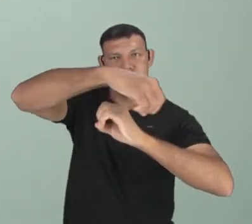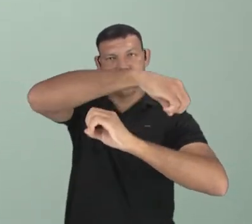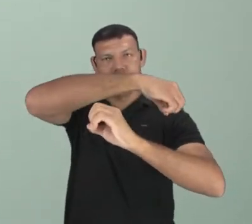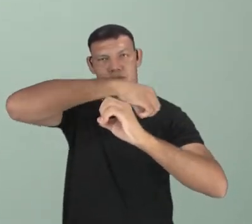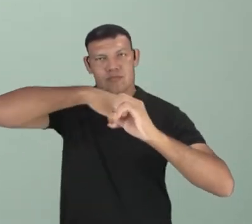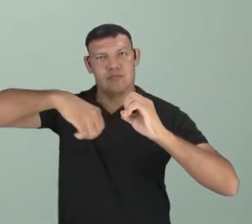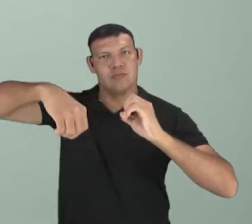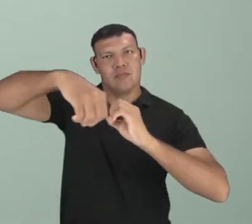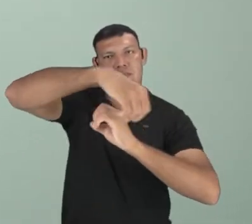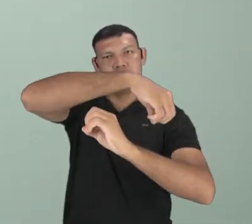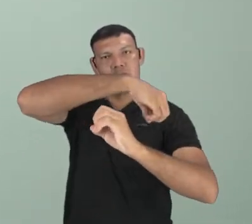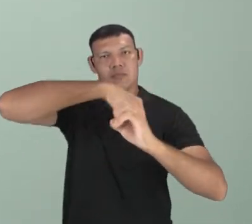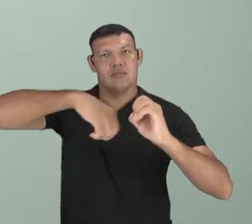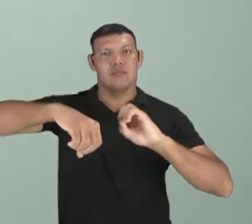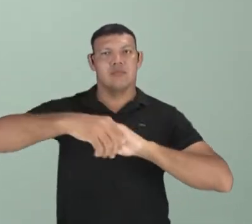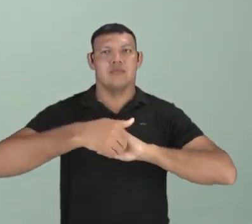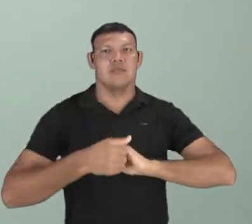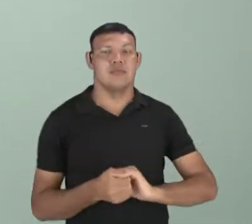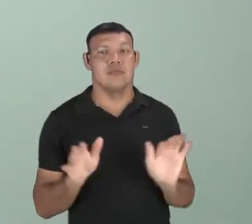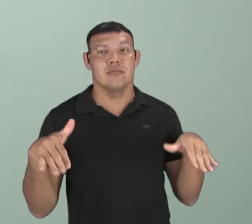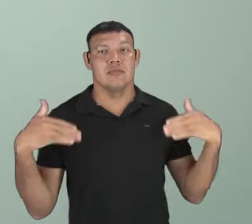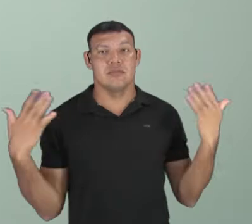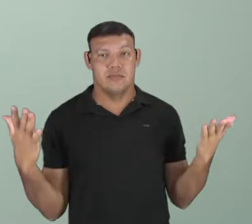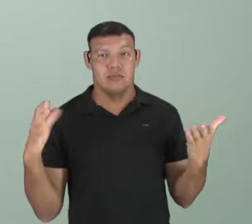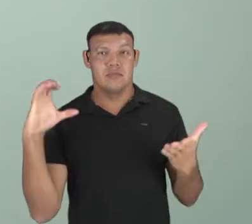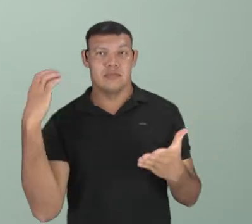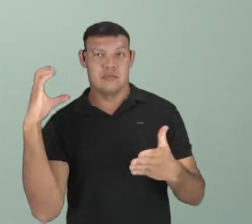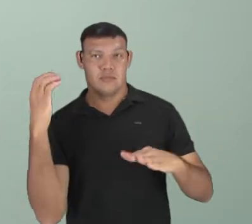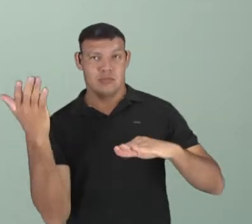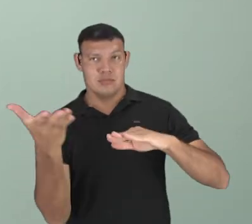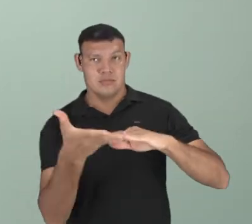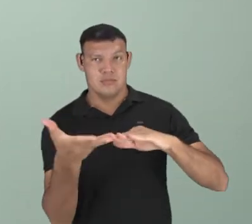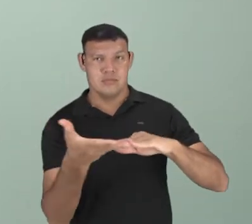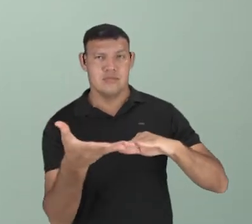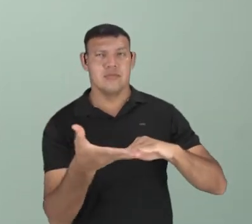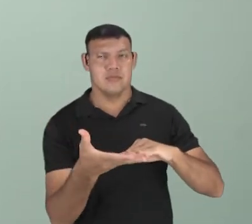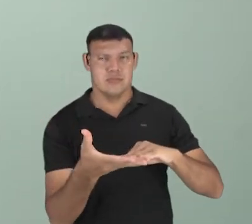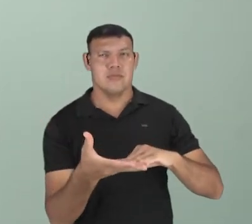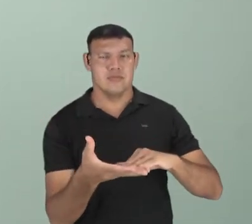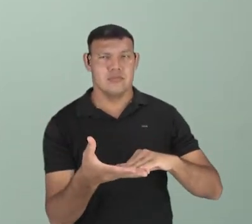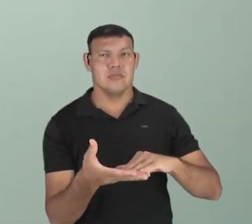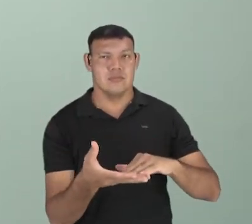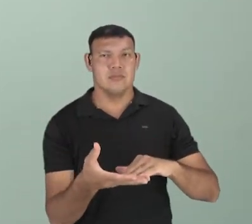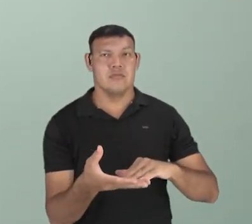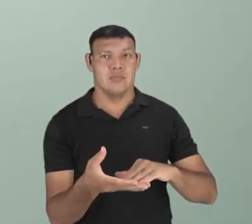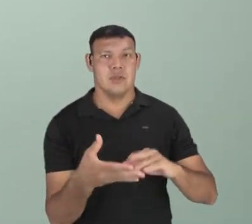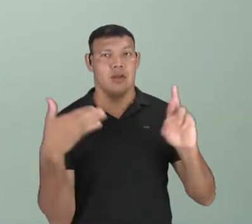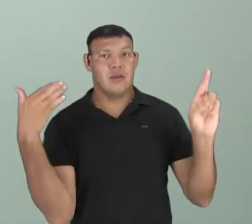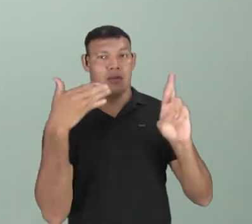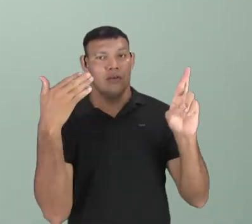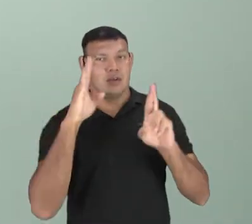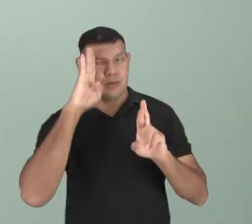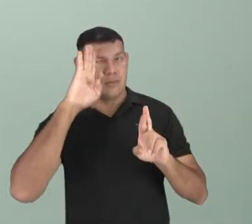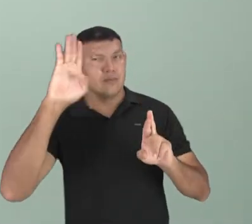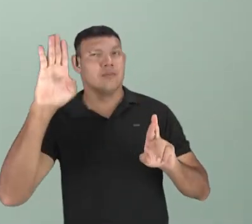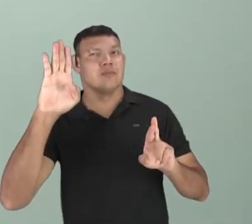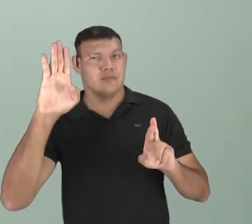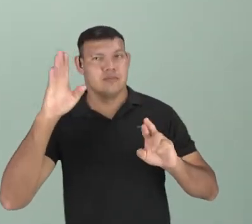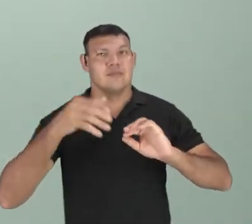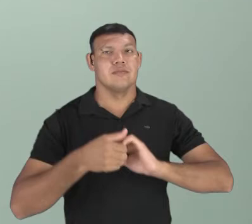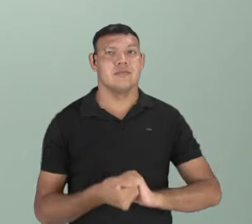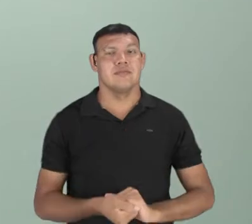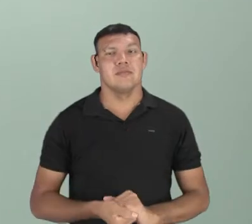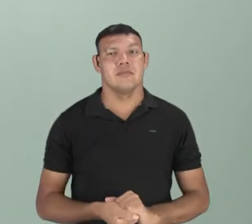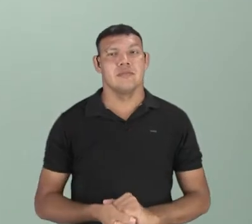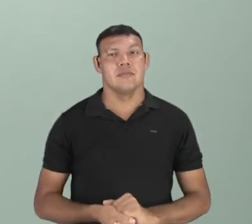em torno dele. Então, e a ciência contemporânea? A gente tem como principal referência na ciência